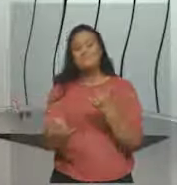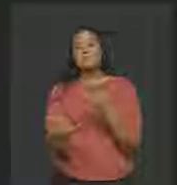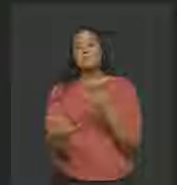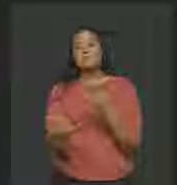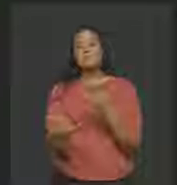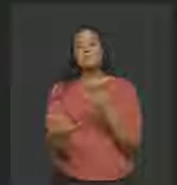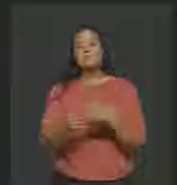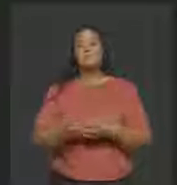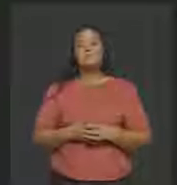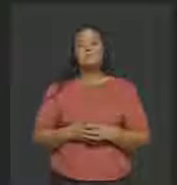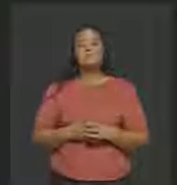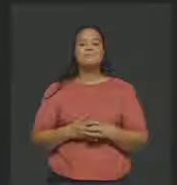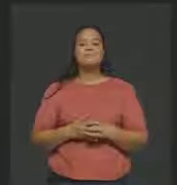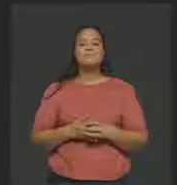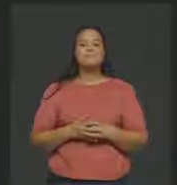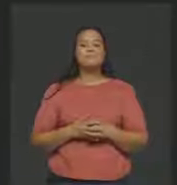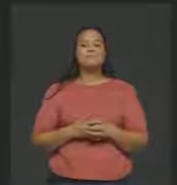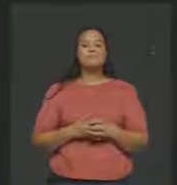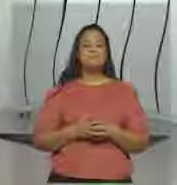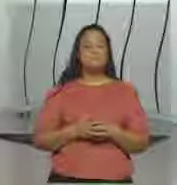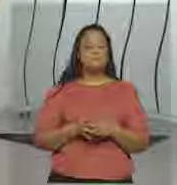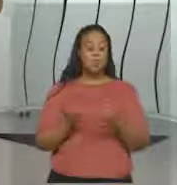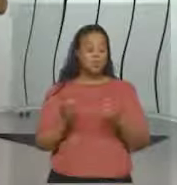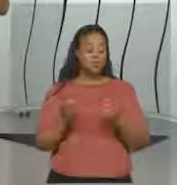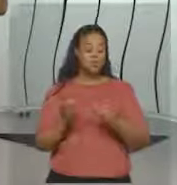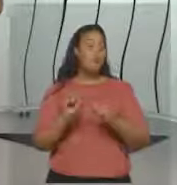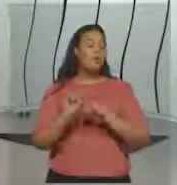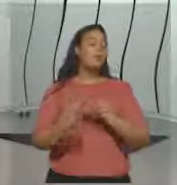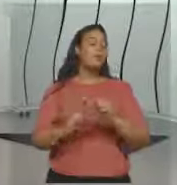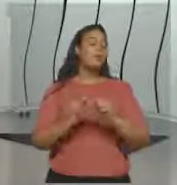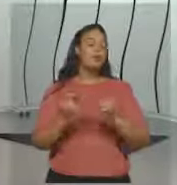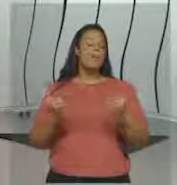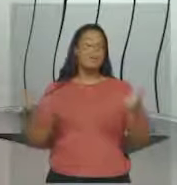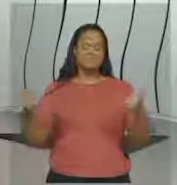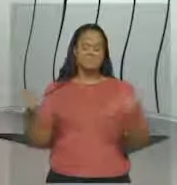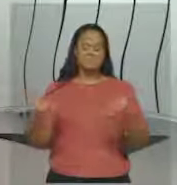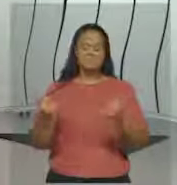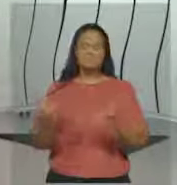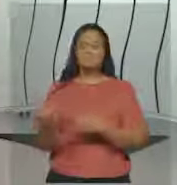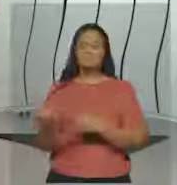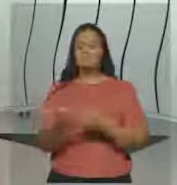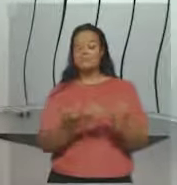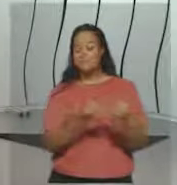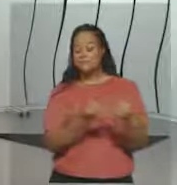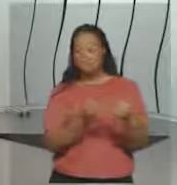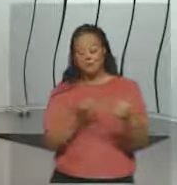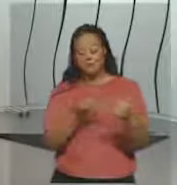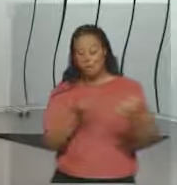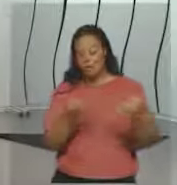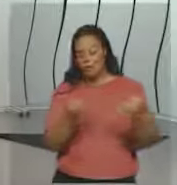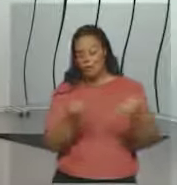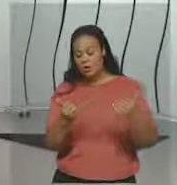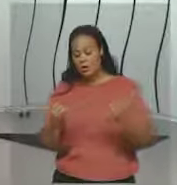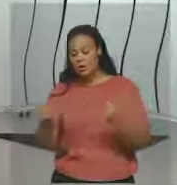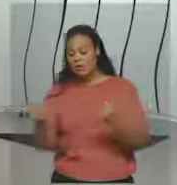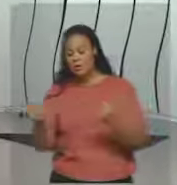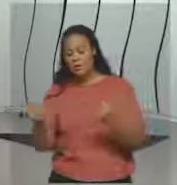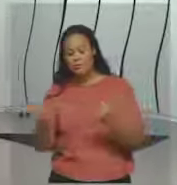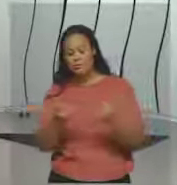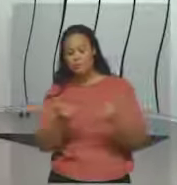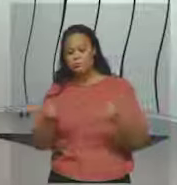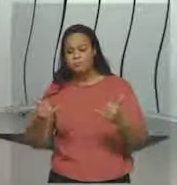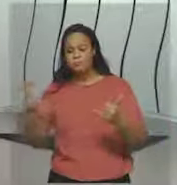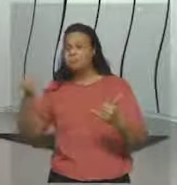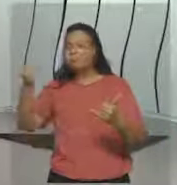olha, eu até tirei aqui o resistor dela só para representar que essa lâmpada ficou apagada, que ela não acendeu. Então não